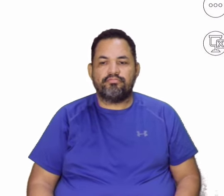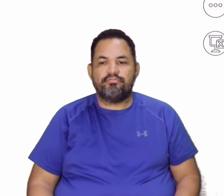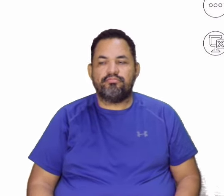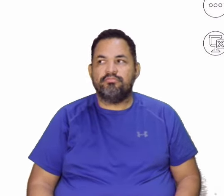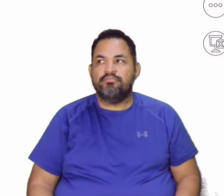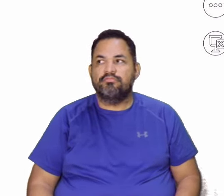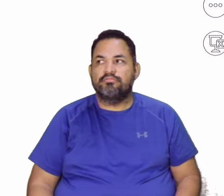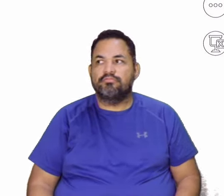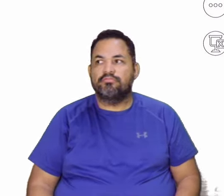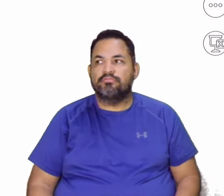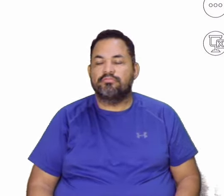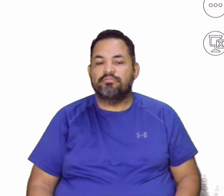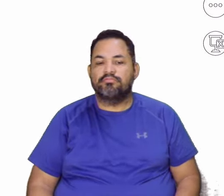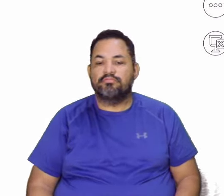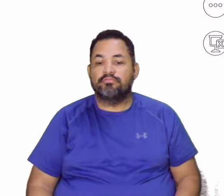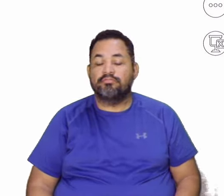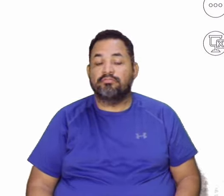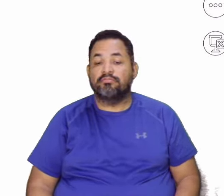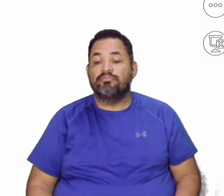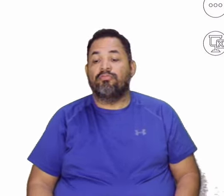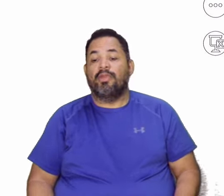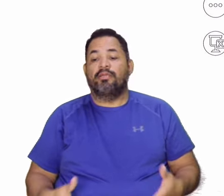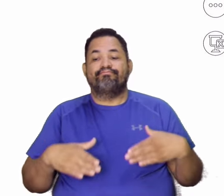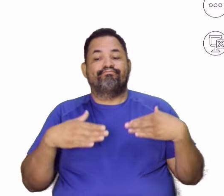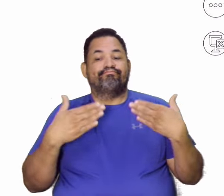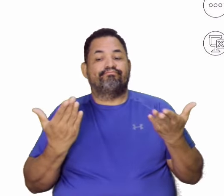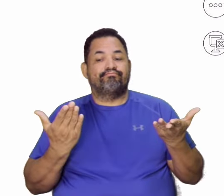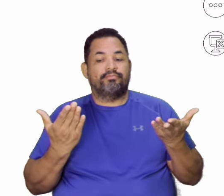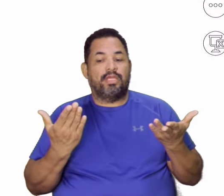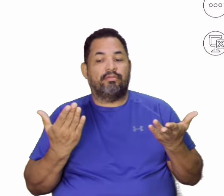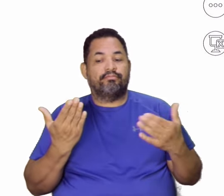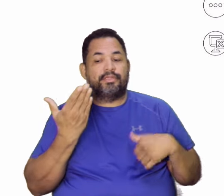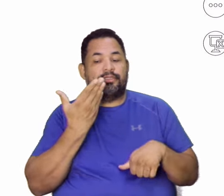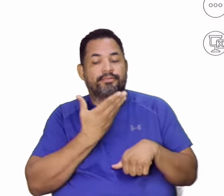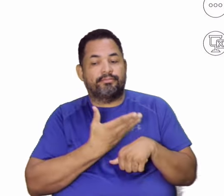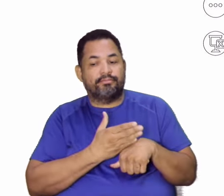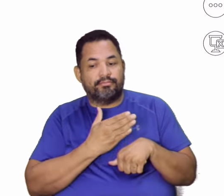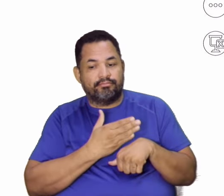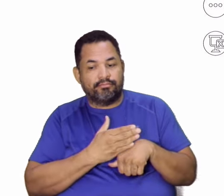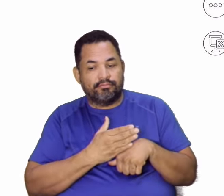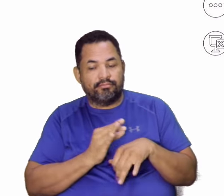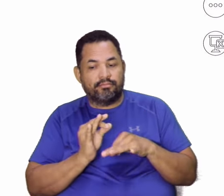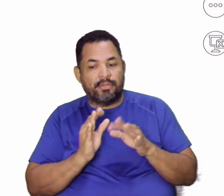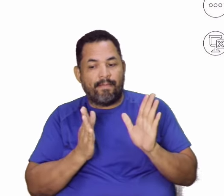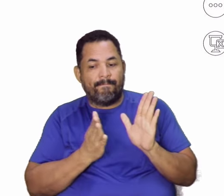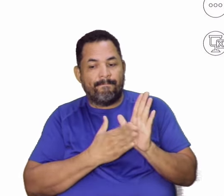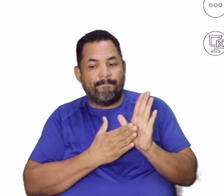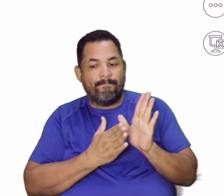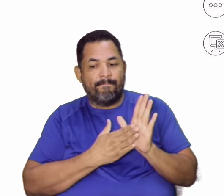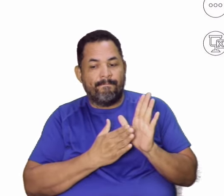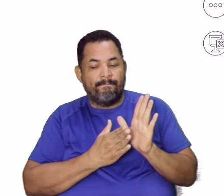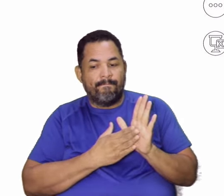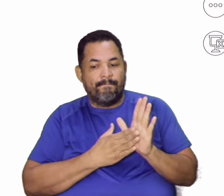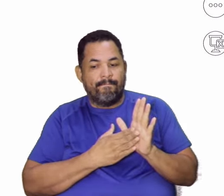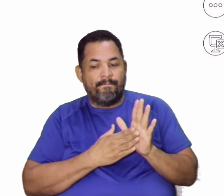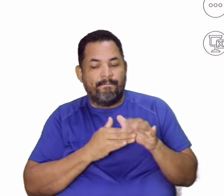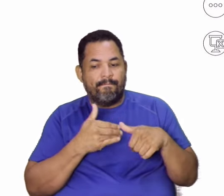Hum então quer dizer que vocês estão realizando aí ações né propus aí para vocês